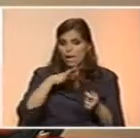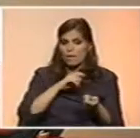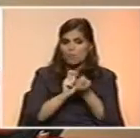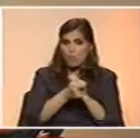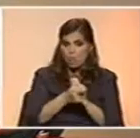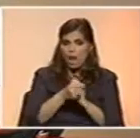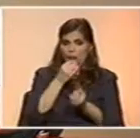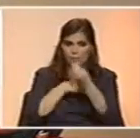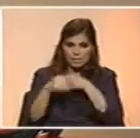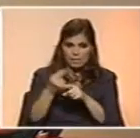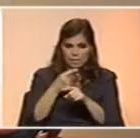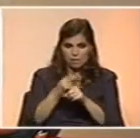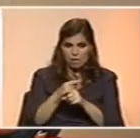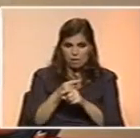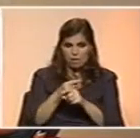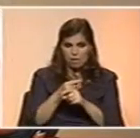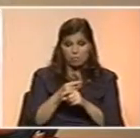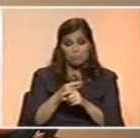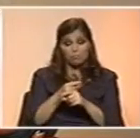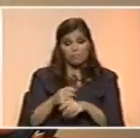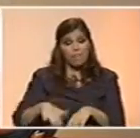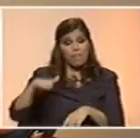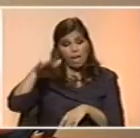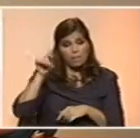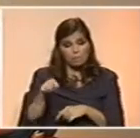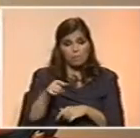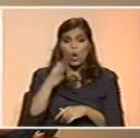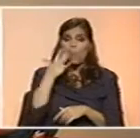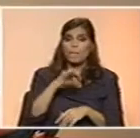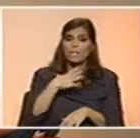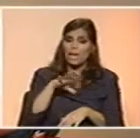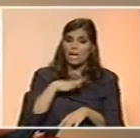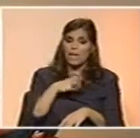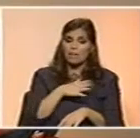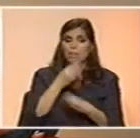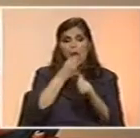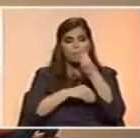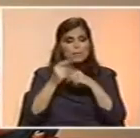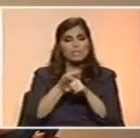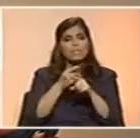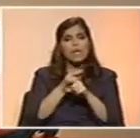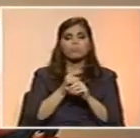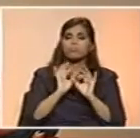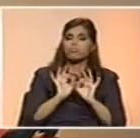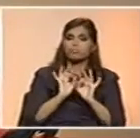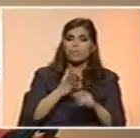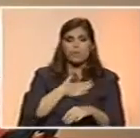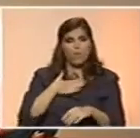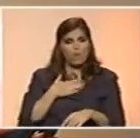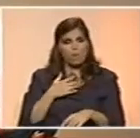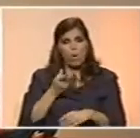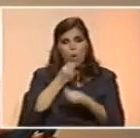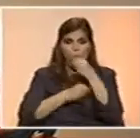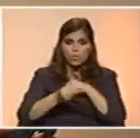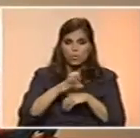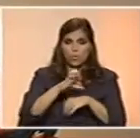partir de um certo grupo etário, geralmente querem uma alimentação mais saudável. E, portanto, o consumo de calorias também as preocupa.